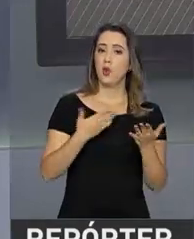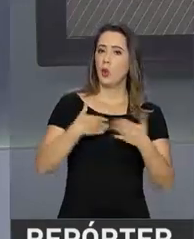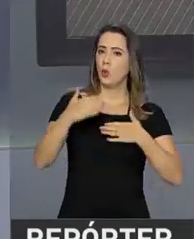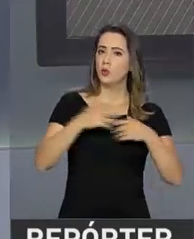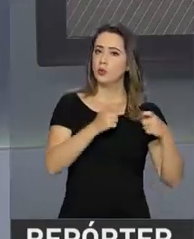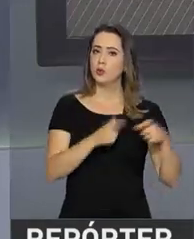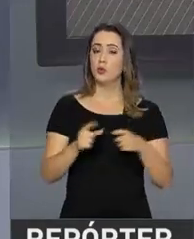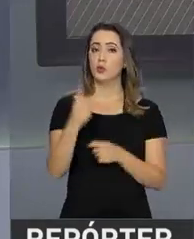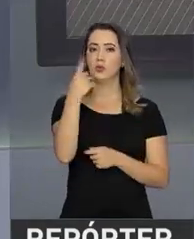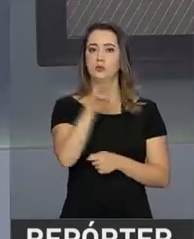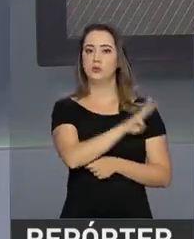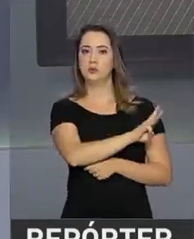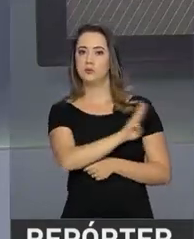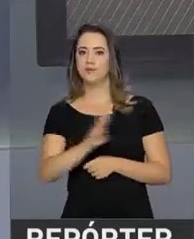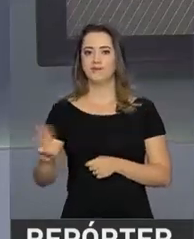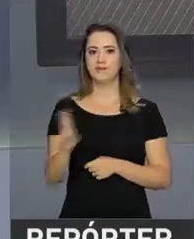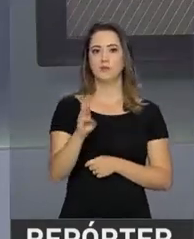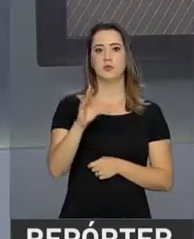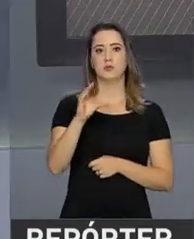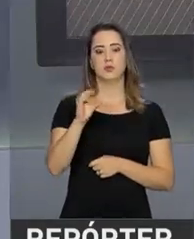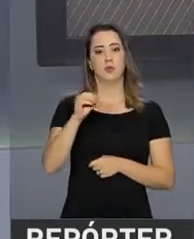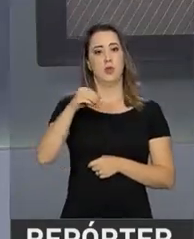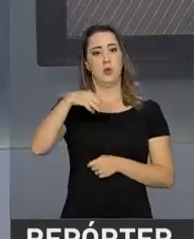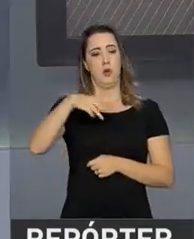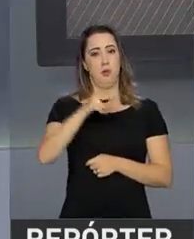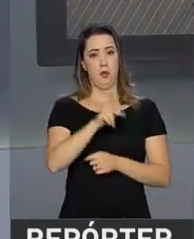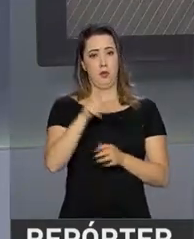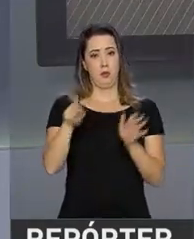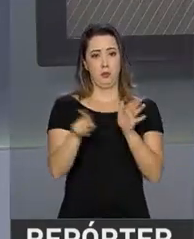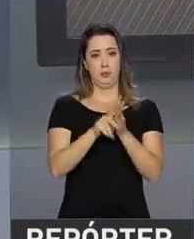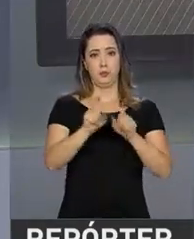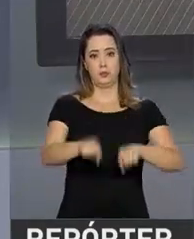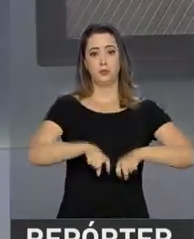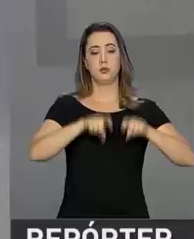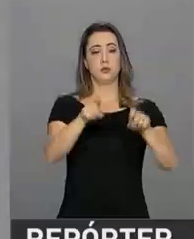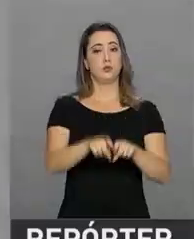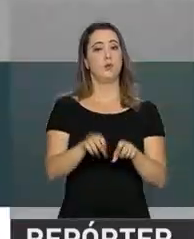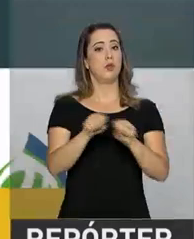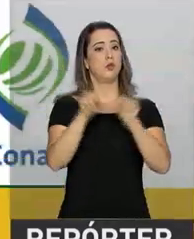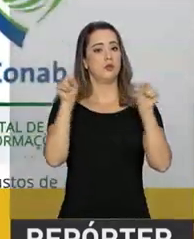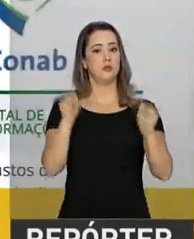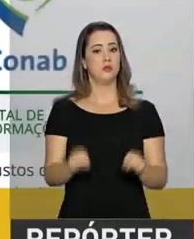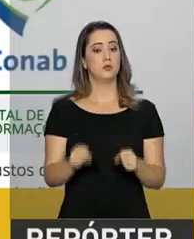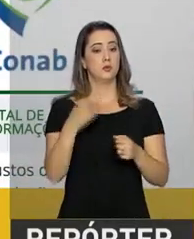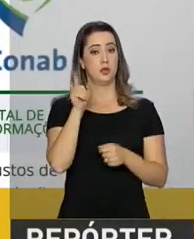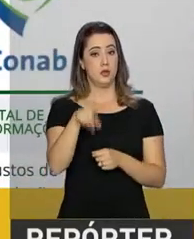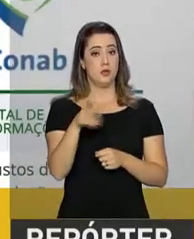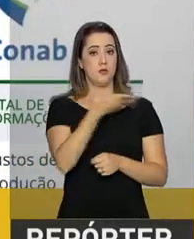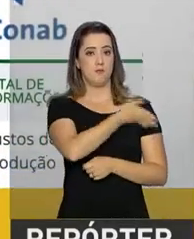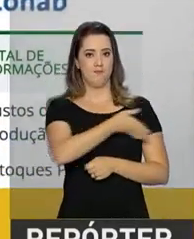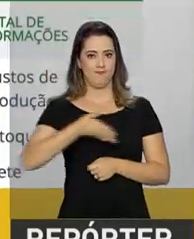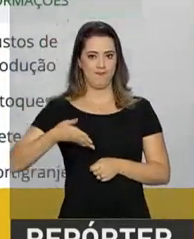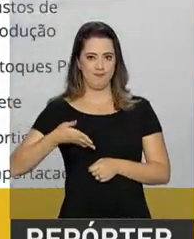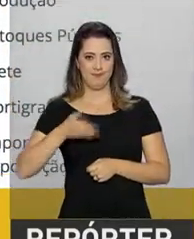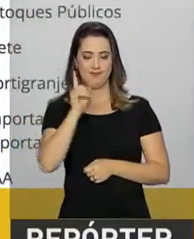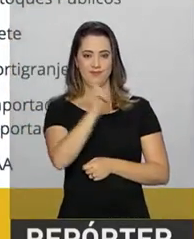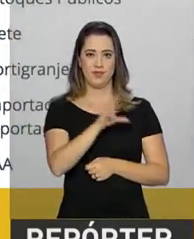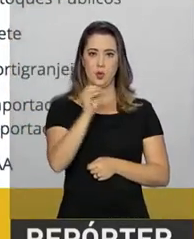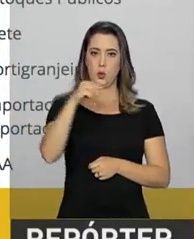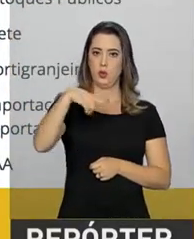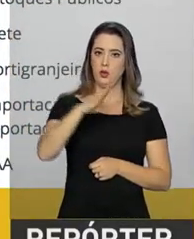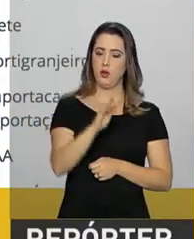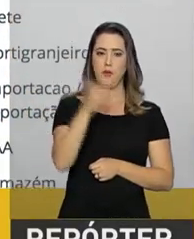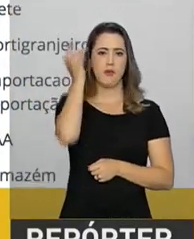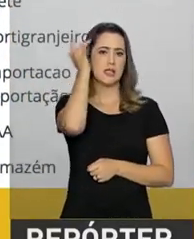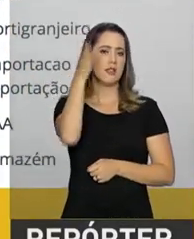agora num único local o portal de informações agropecuárias o sistema foi lançado pela companhia nacional de abastecimento para